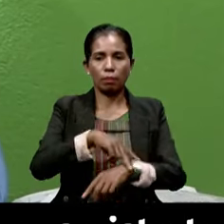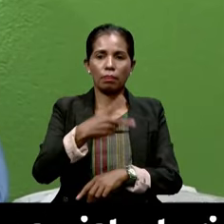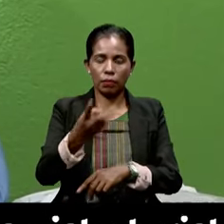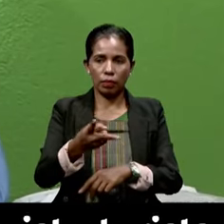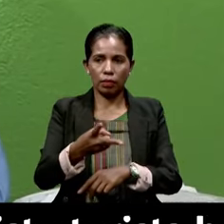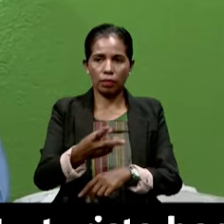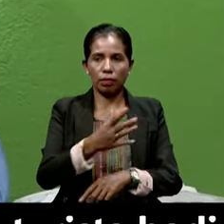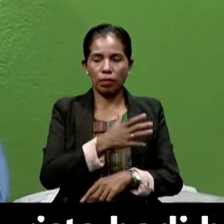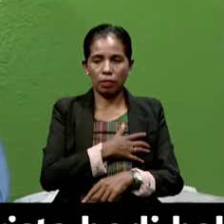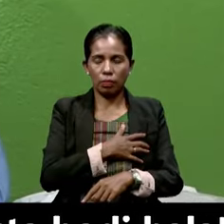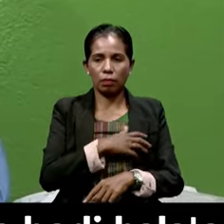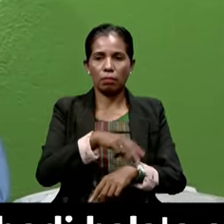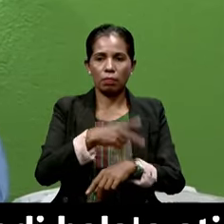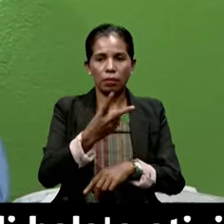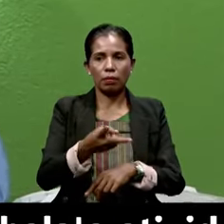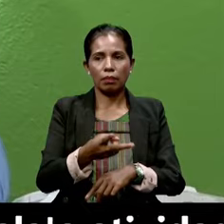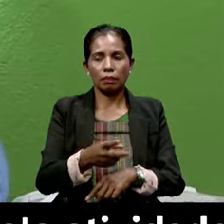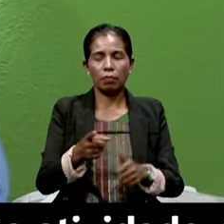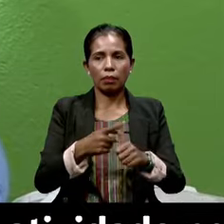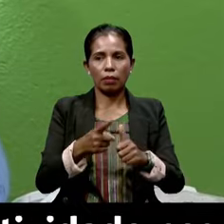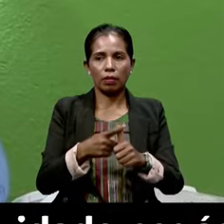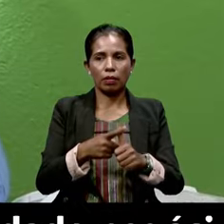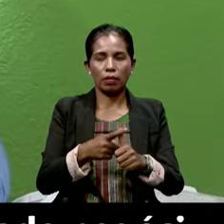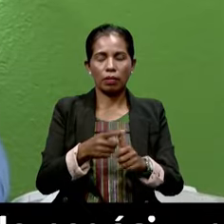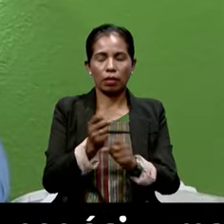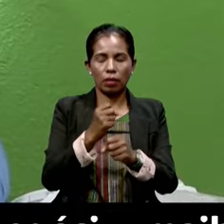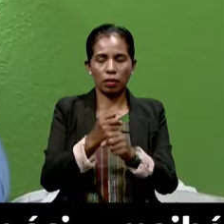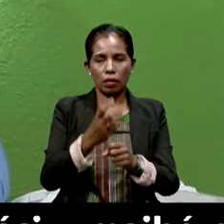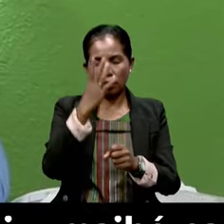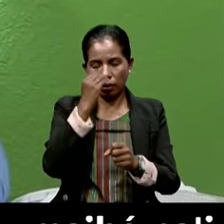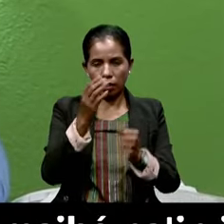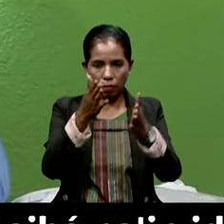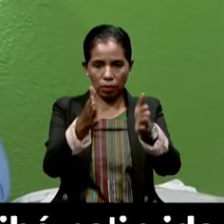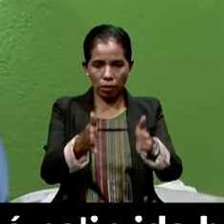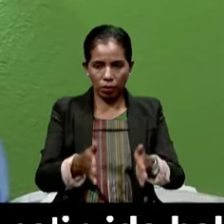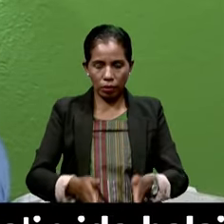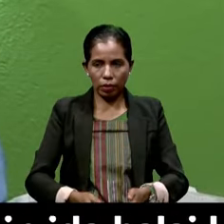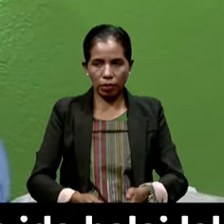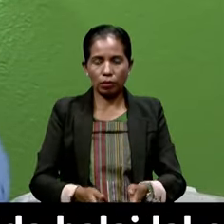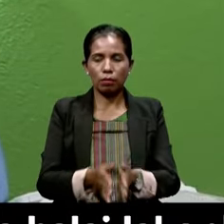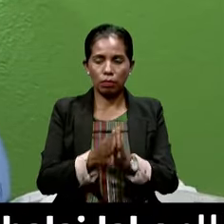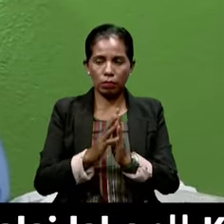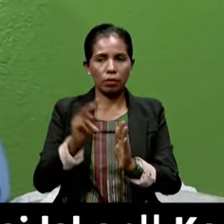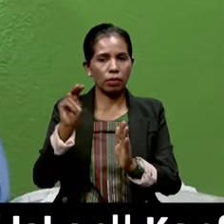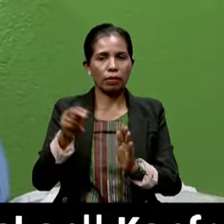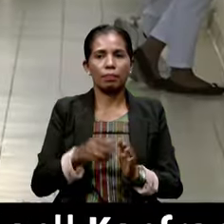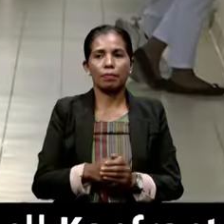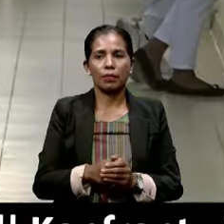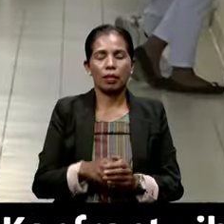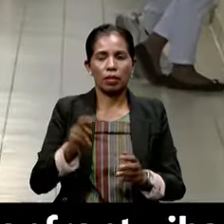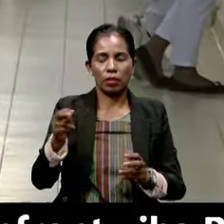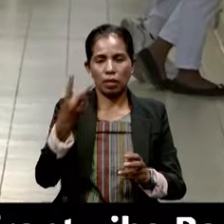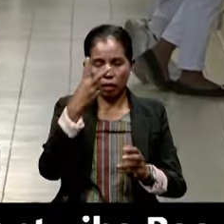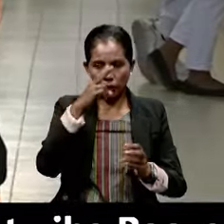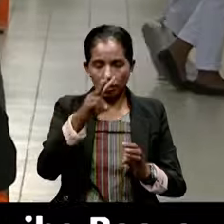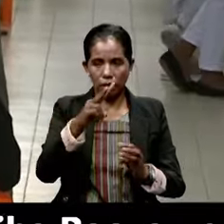kaire rus matan mono Primeiro tem que halo los tem minha posição né, o sonia, minha harenia,